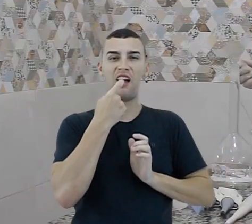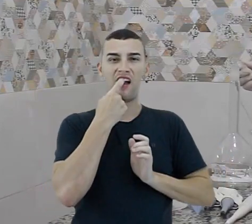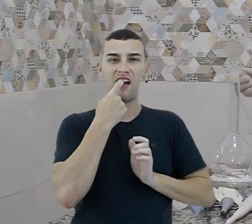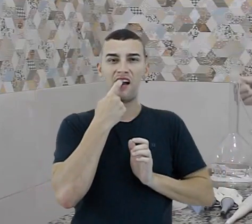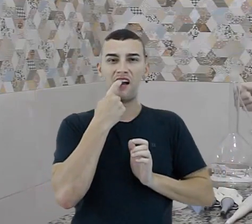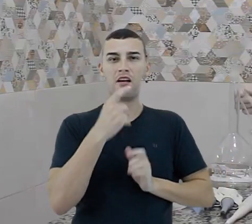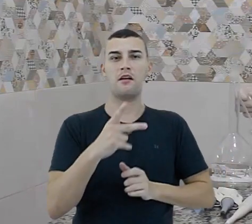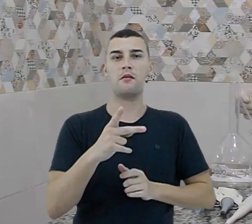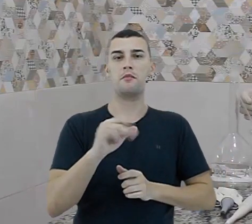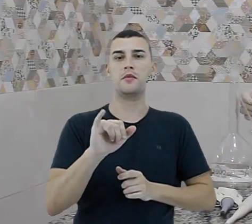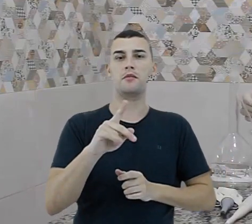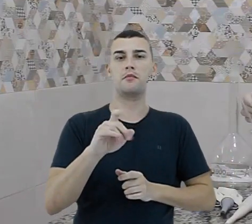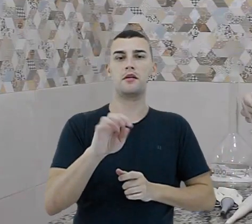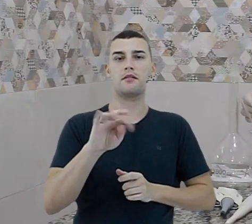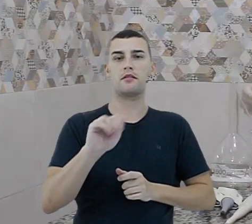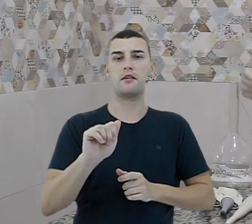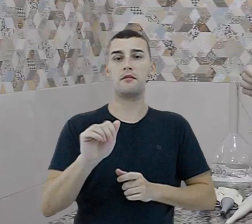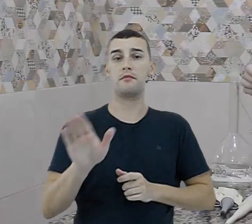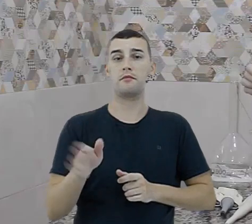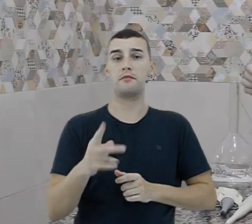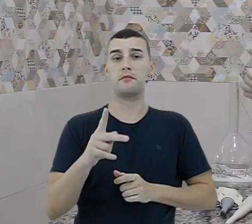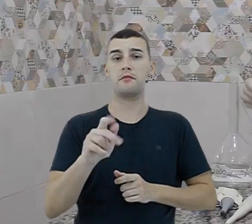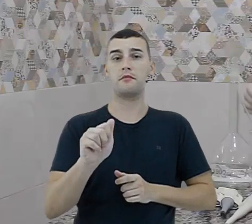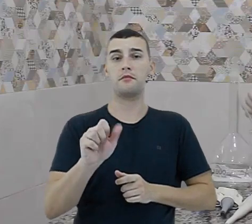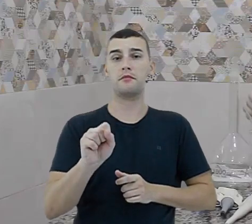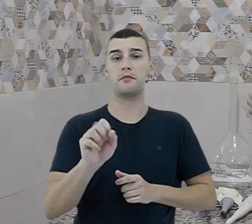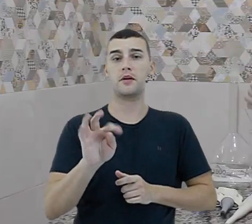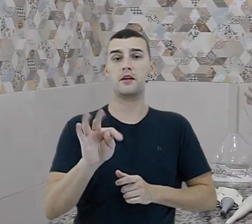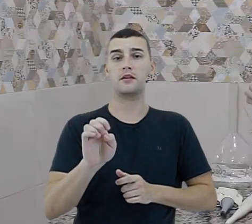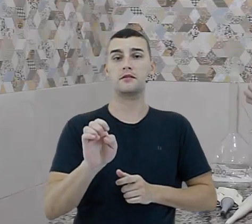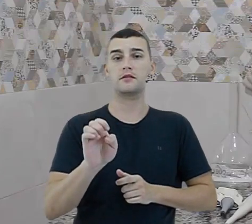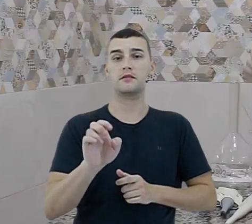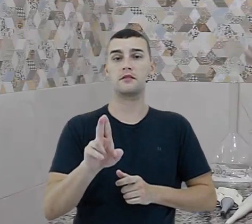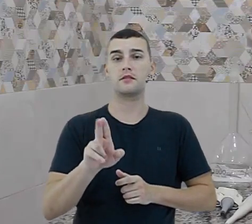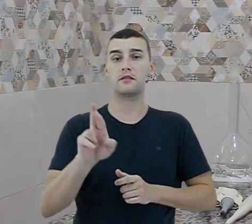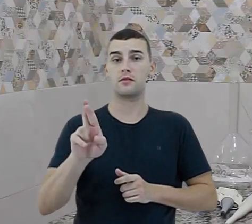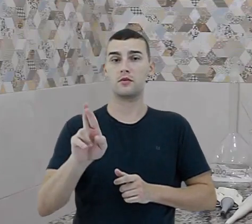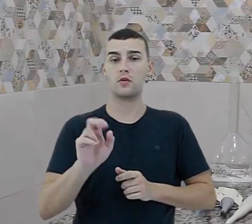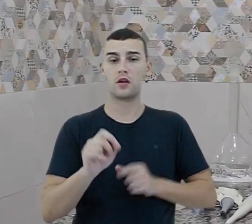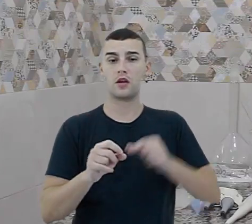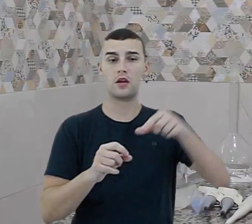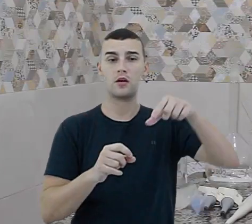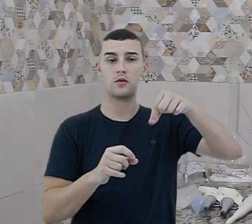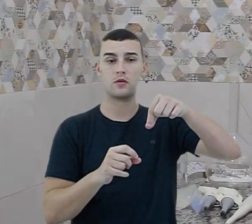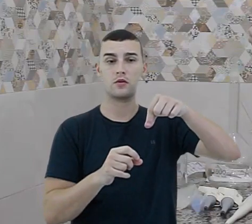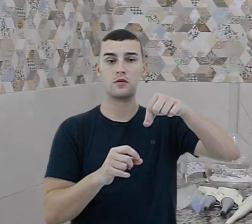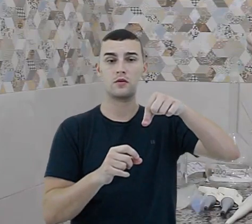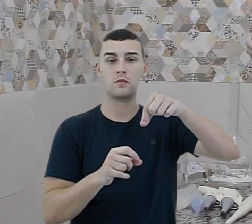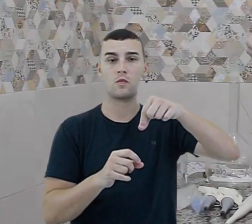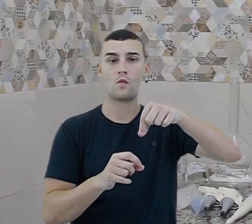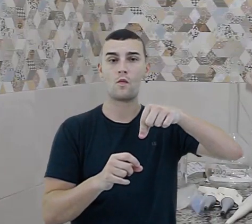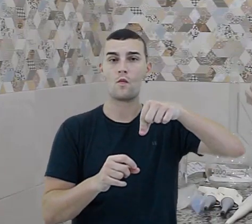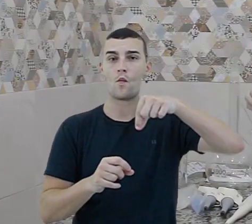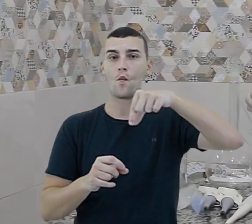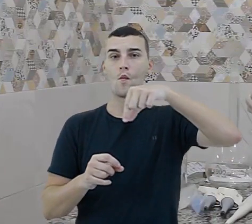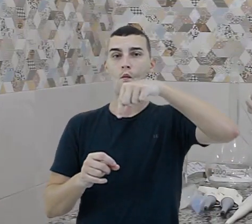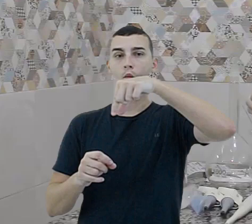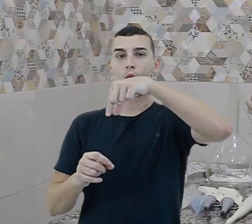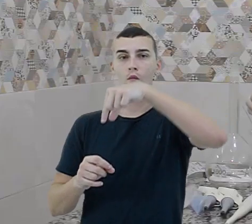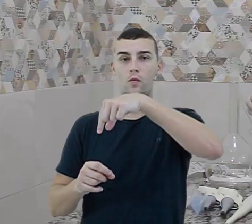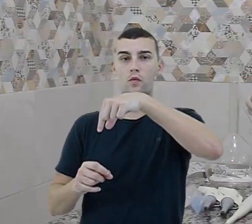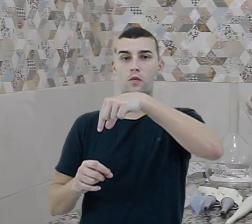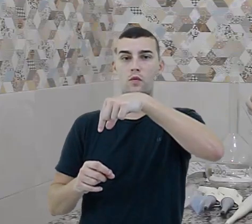de plástico, tá? Chamada de pipeta Pasteur. E aí o que eu faço? Eu comprimo esse bulbo e